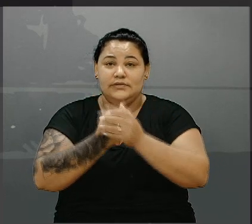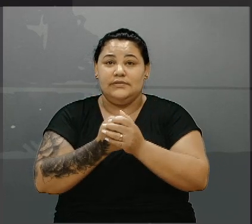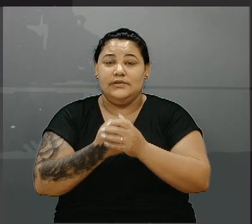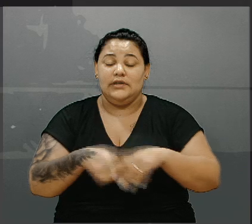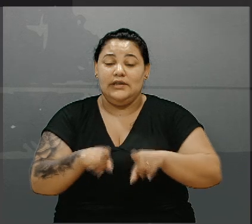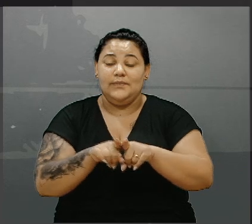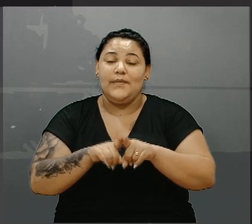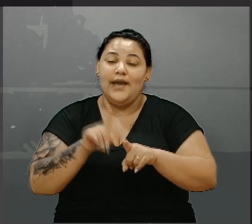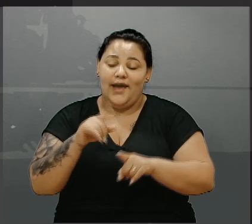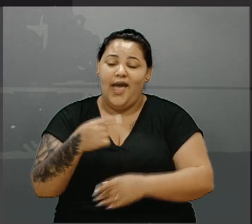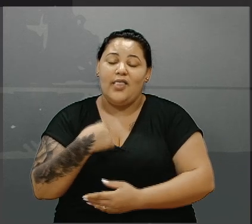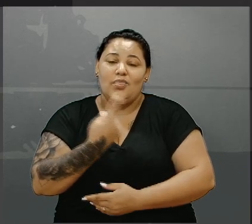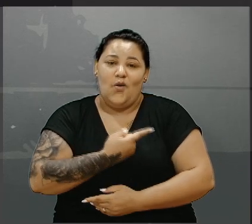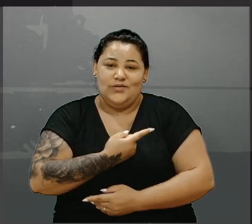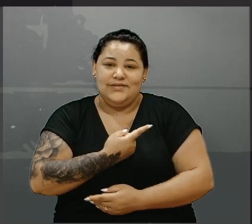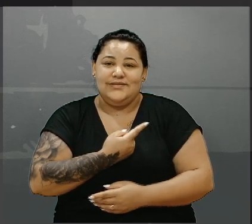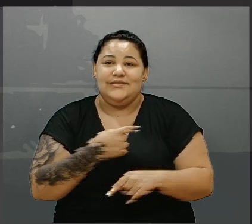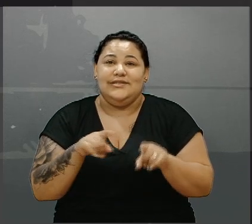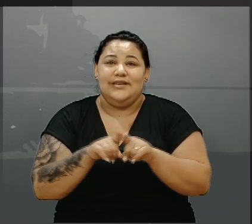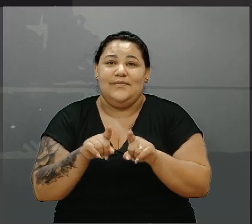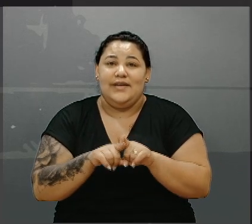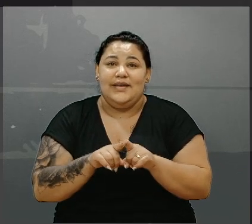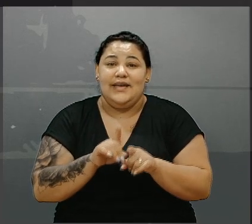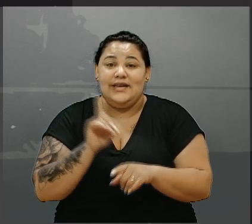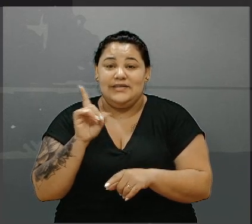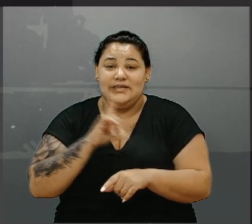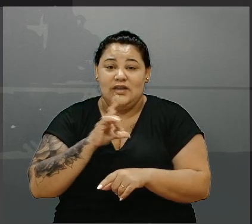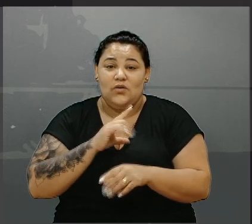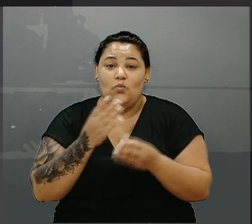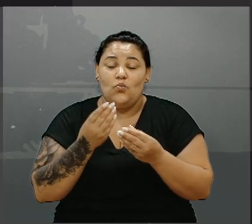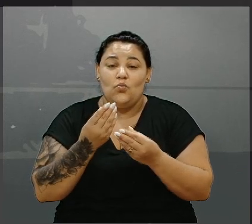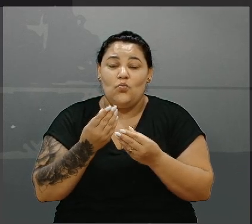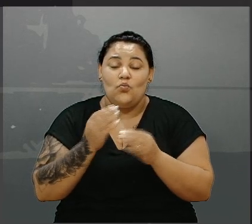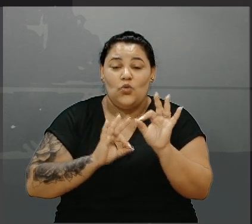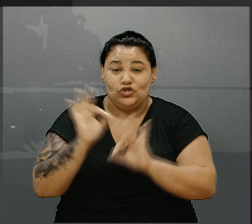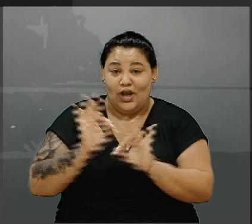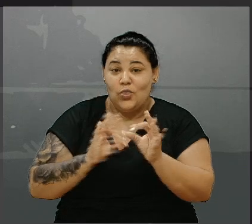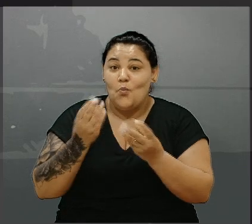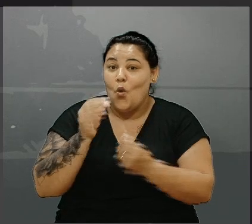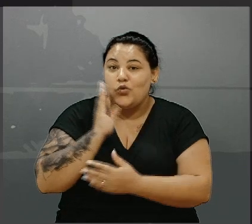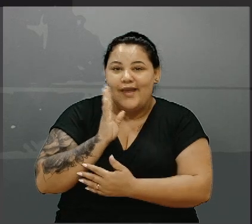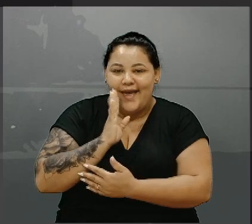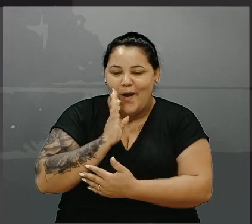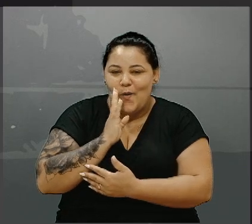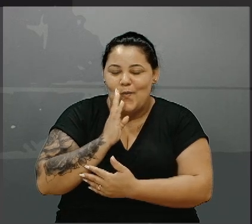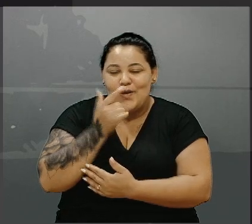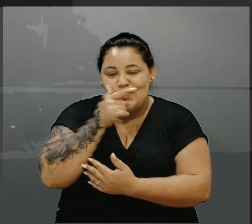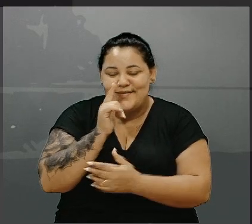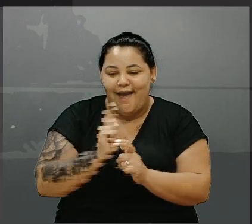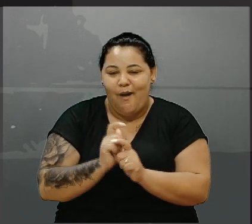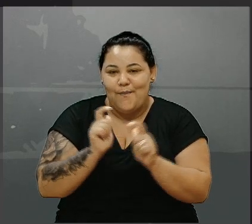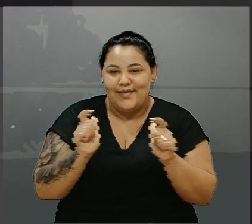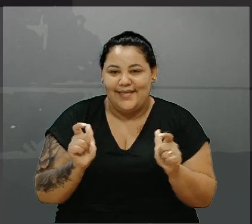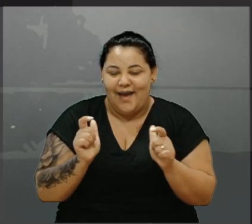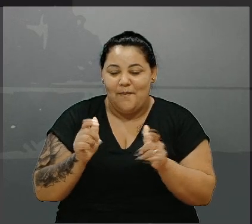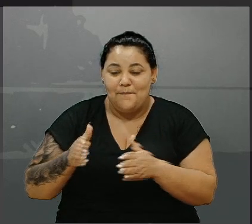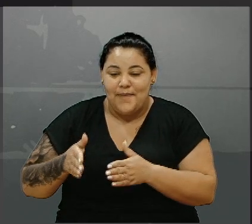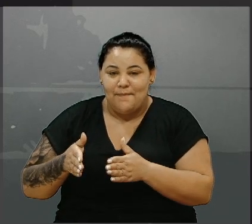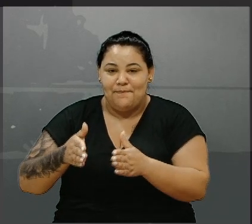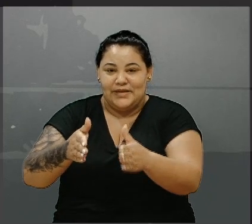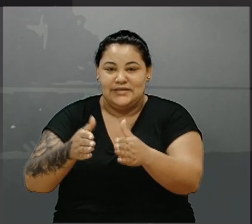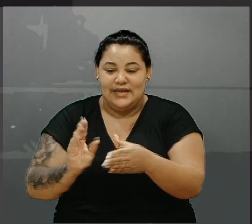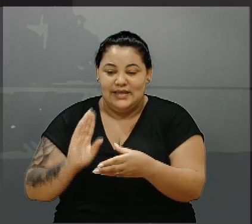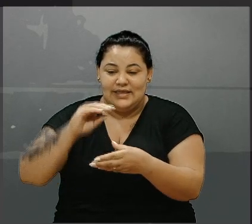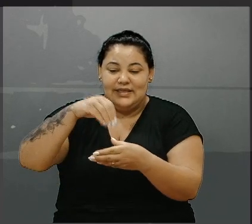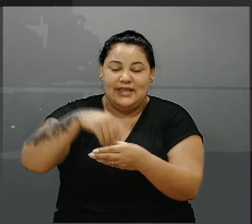nossa. Inclusive, eles estão com um projeto muito legal de ampliar isso para a pista, toda a parte interna do